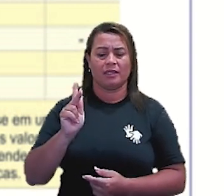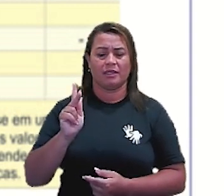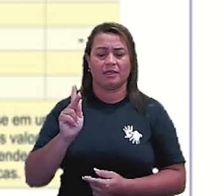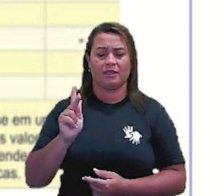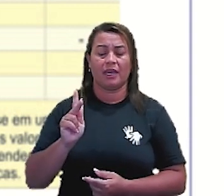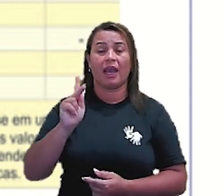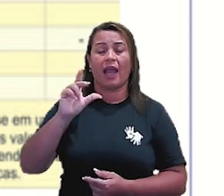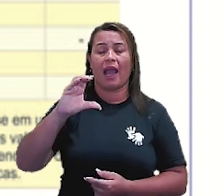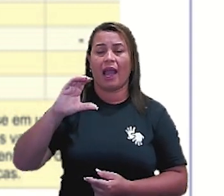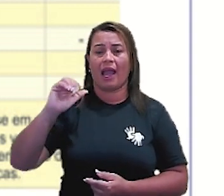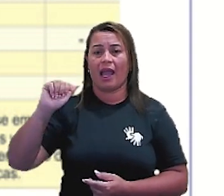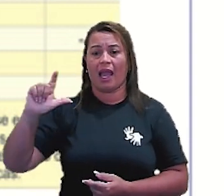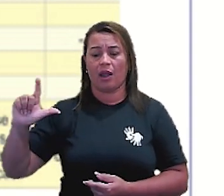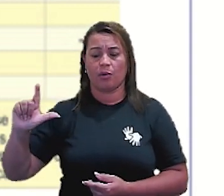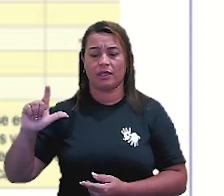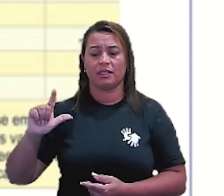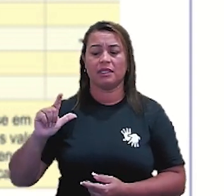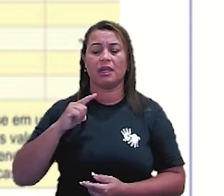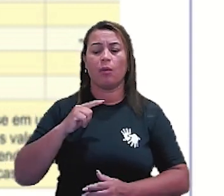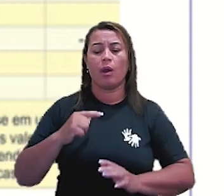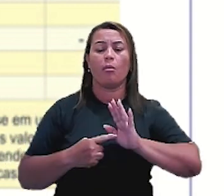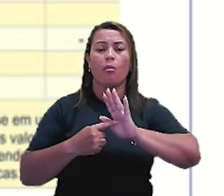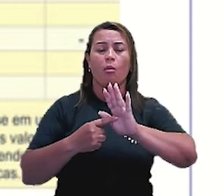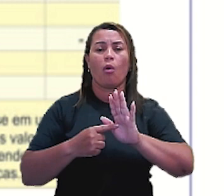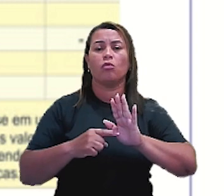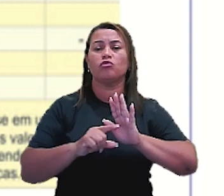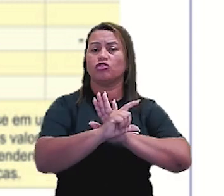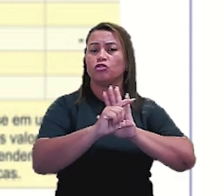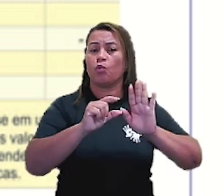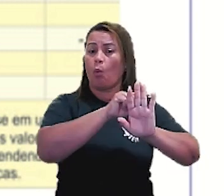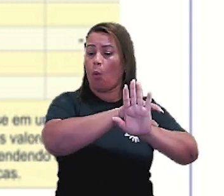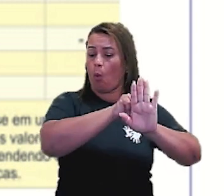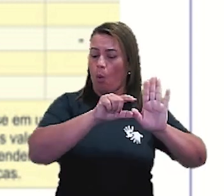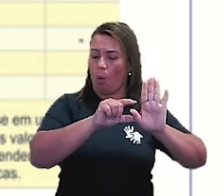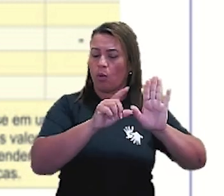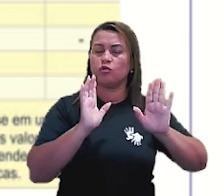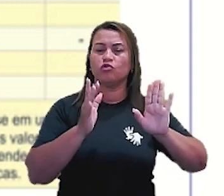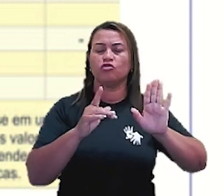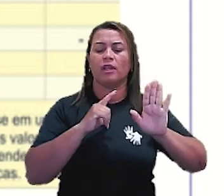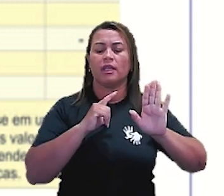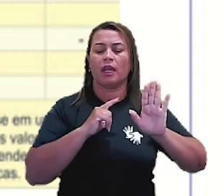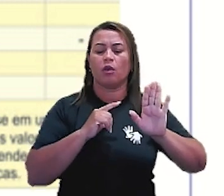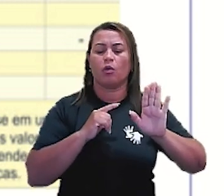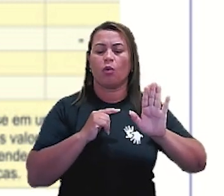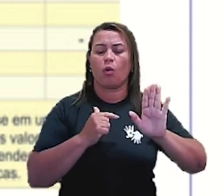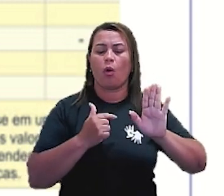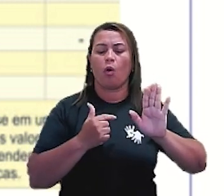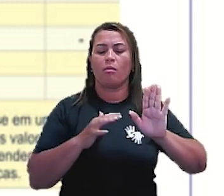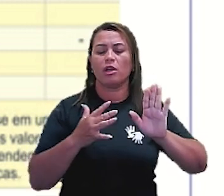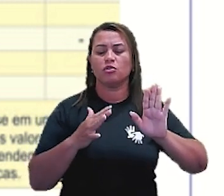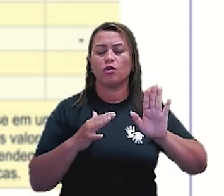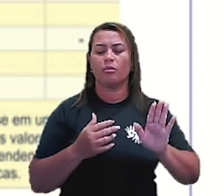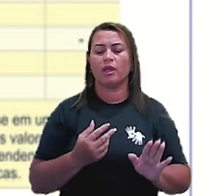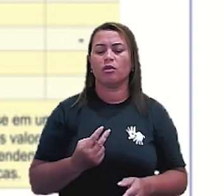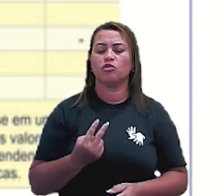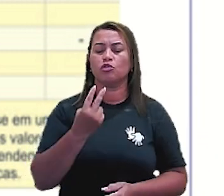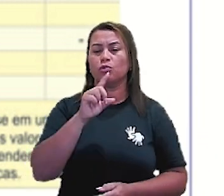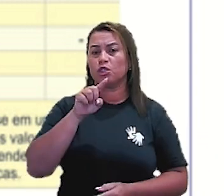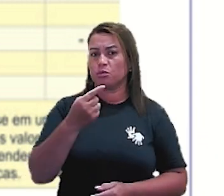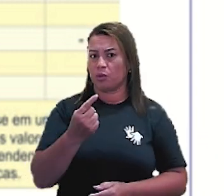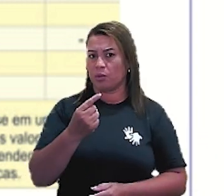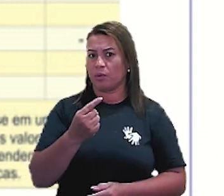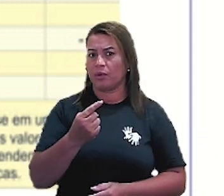esses rótulos, né, eles apresentam, eles já vêm com esse padrão de 2.000 calorias, mas não quer dizer que todo mundo tenha a necessidade de